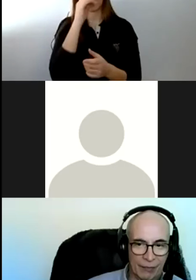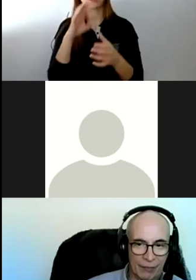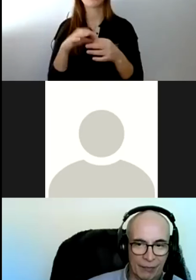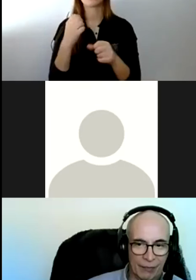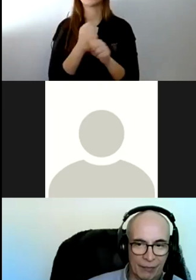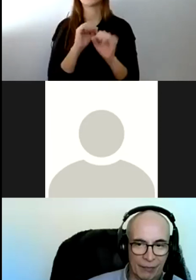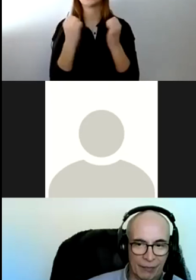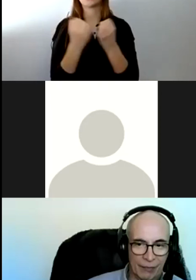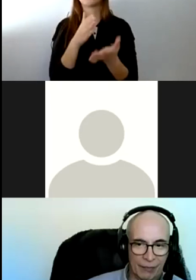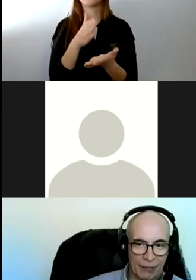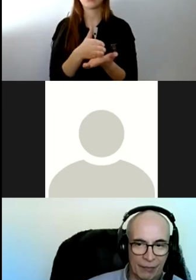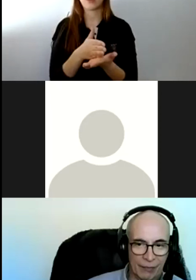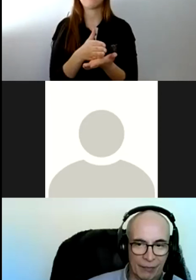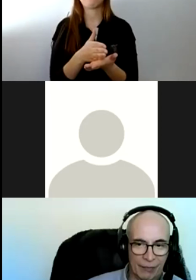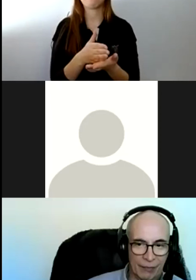escolar,